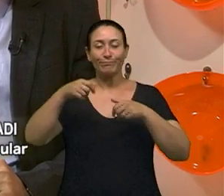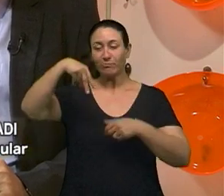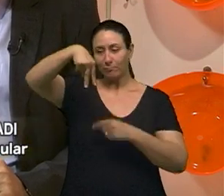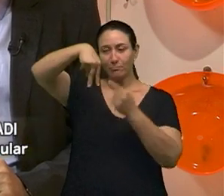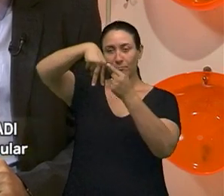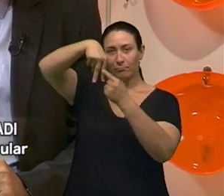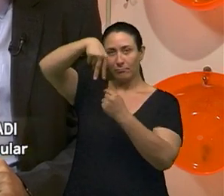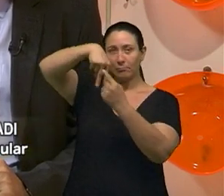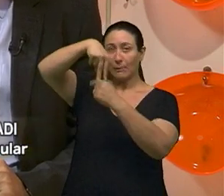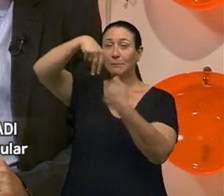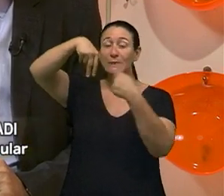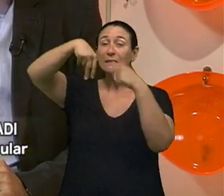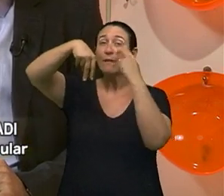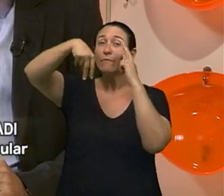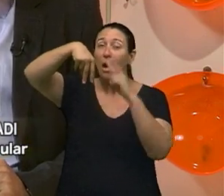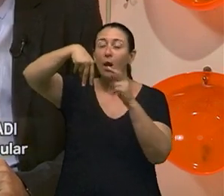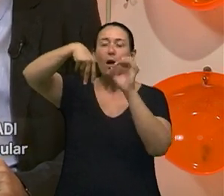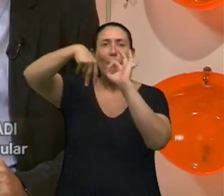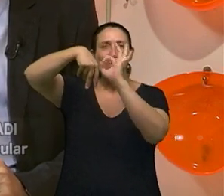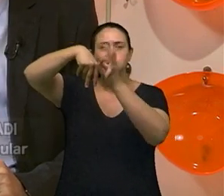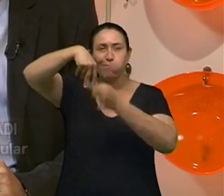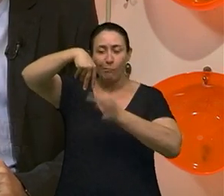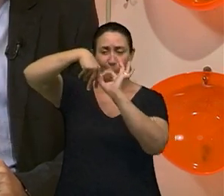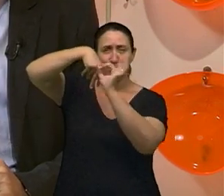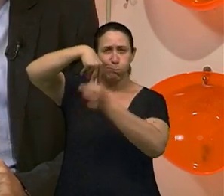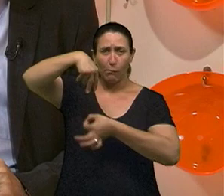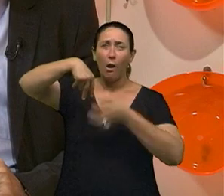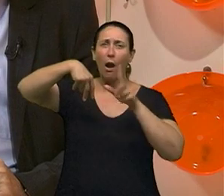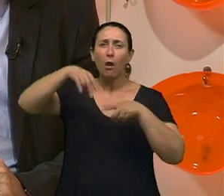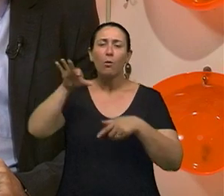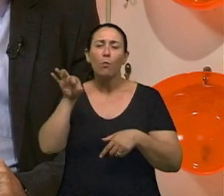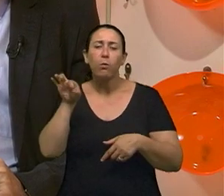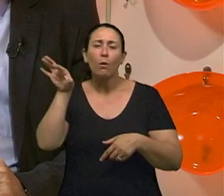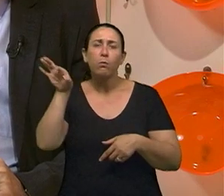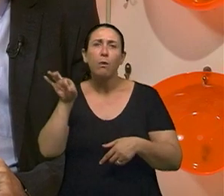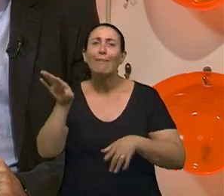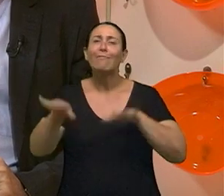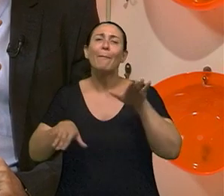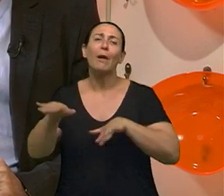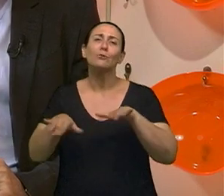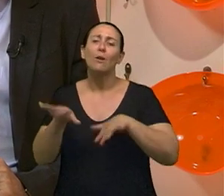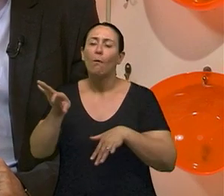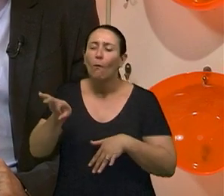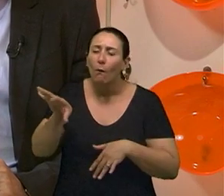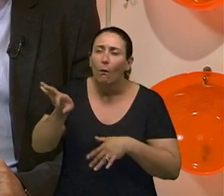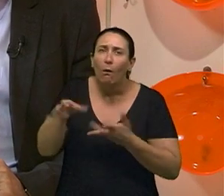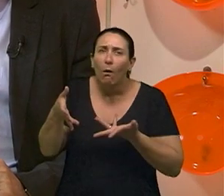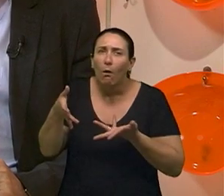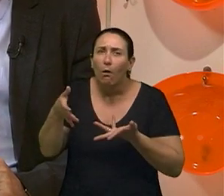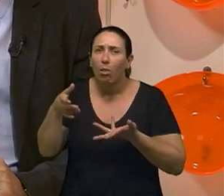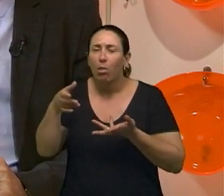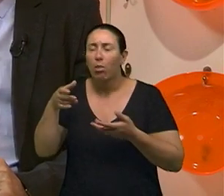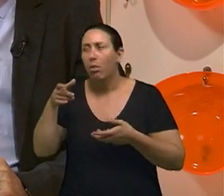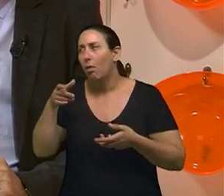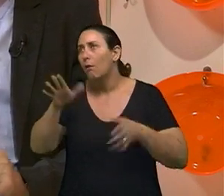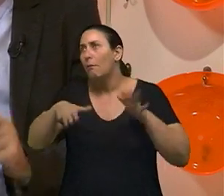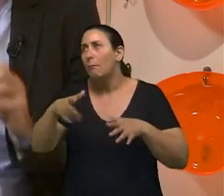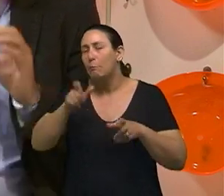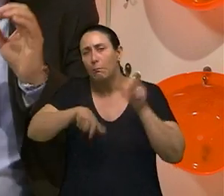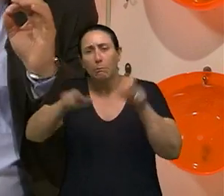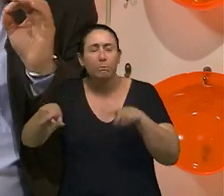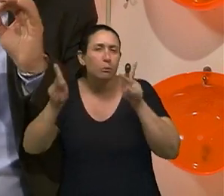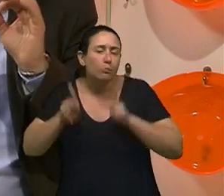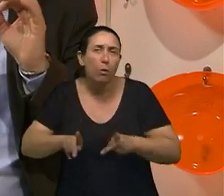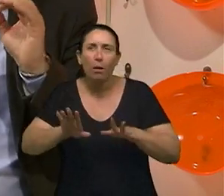possa colocar esse dispositivo até o local da horta que a gente precisa que pode ser diferente de pessoa para pessoa e é de pessoa para pessoa ã os